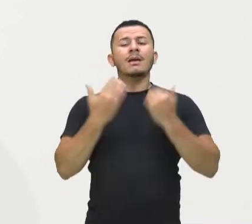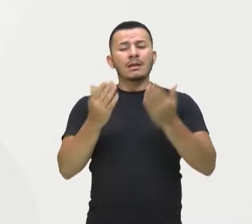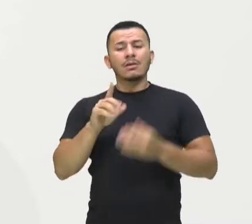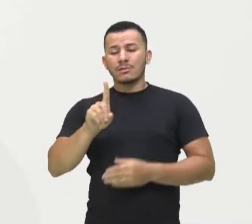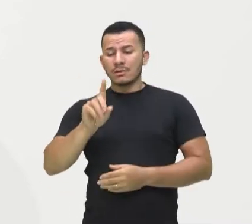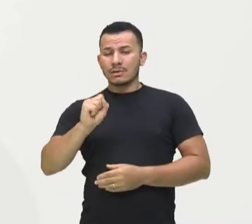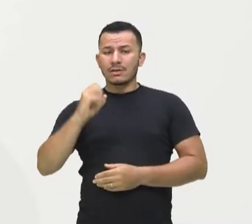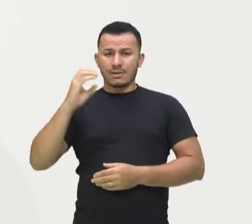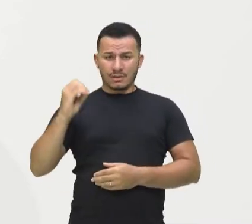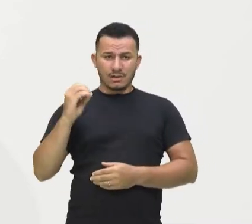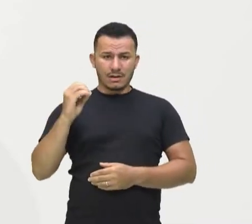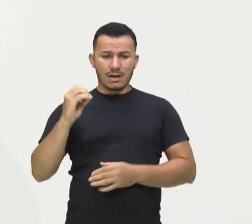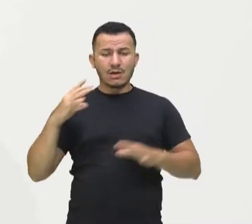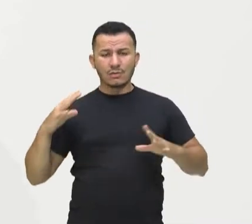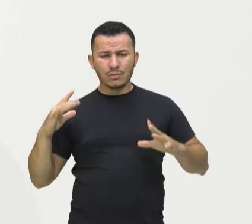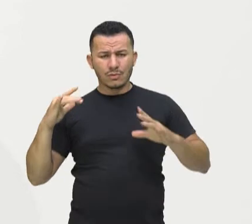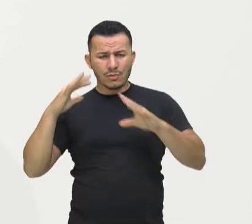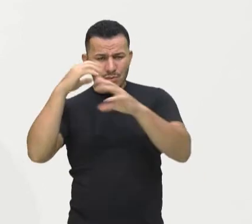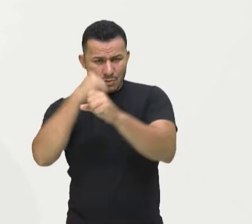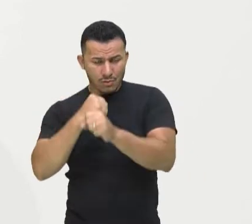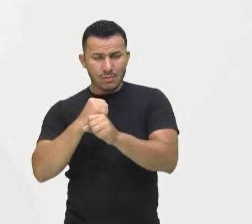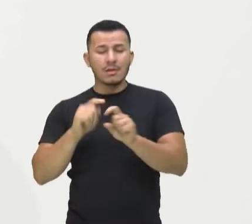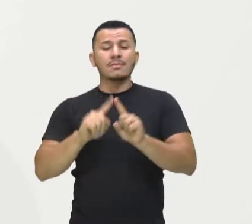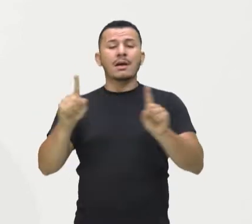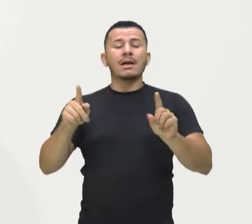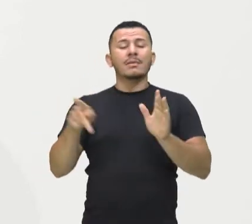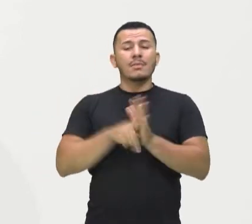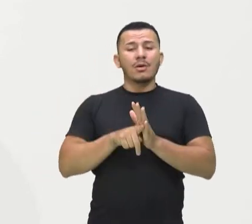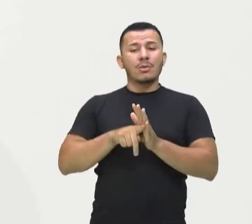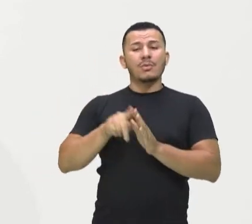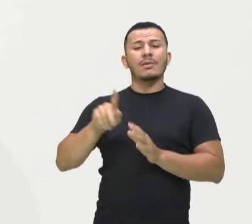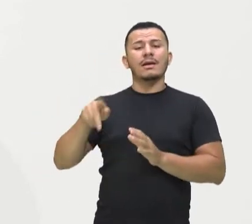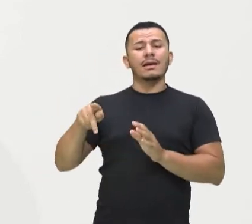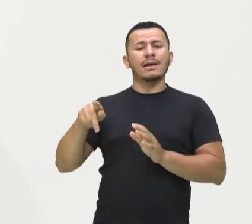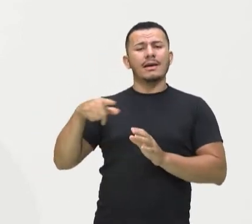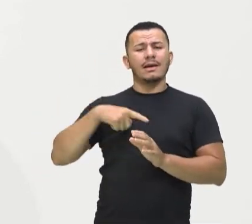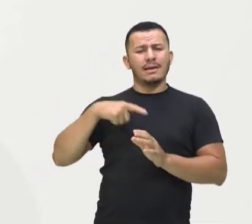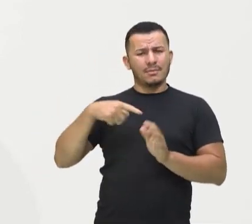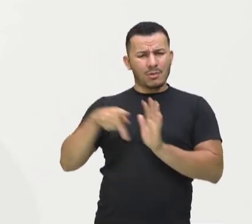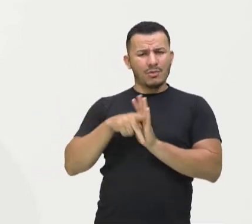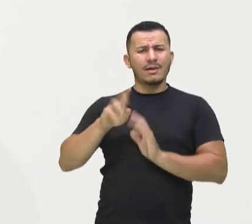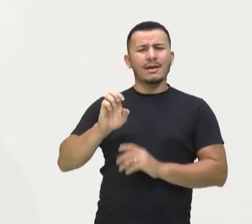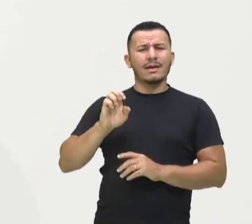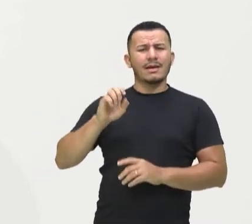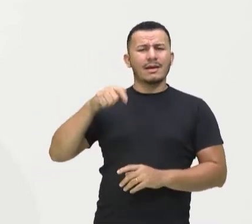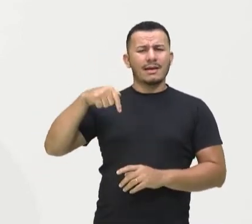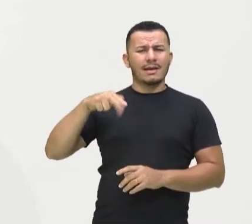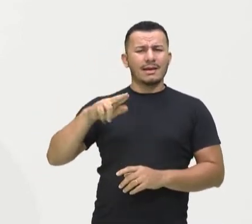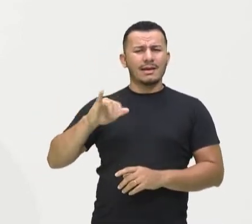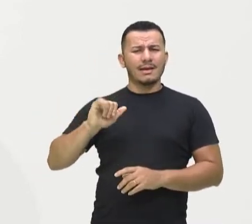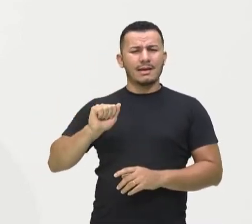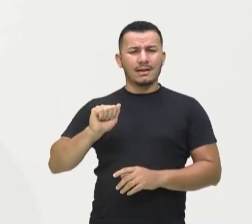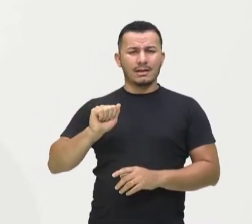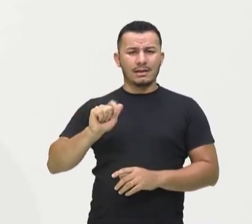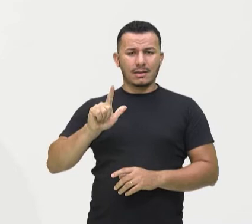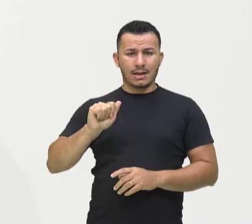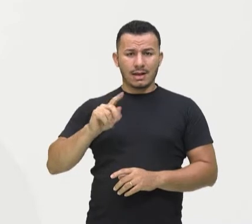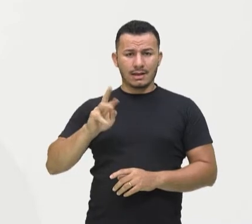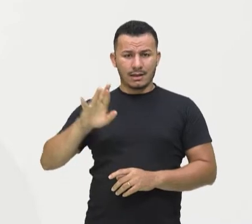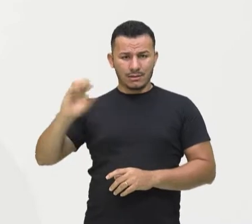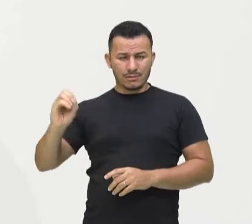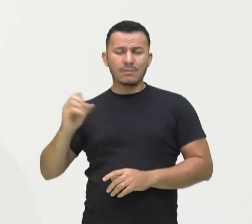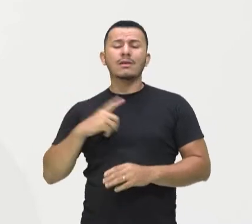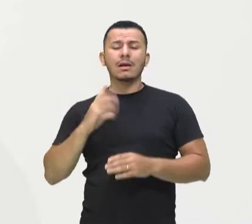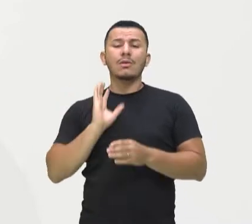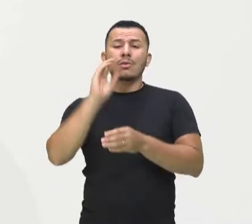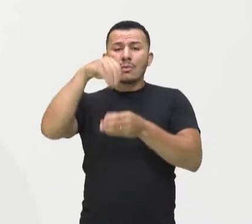180 graus a soma de todos, e nós estamos falando de um triângulo equilátero, obrigatoriamente, cada ângulo interno